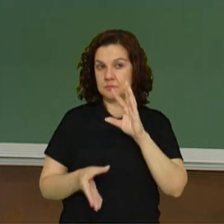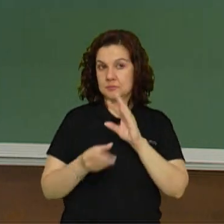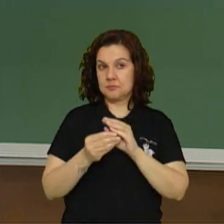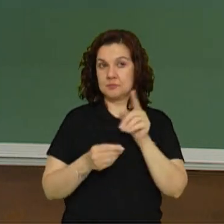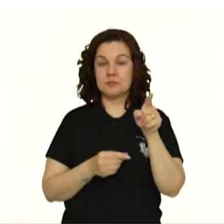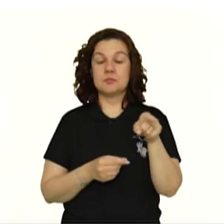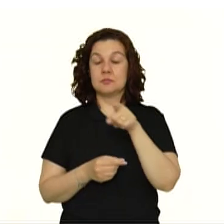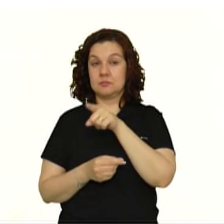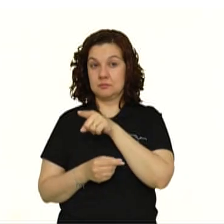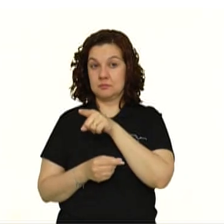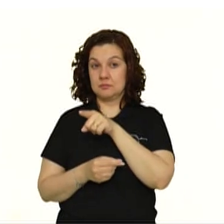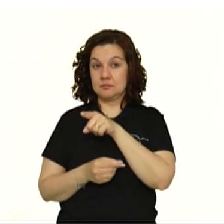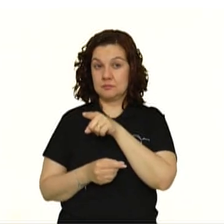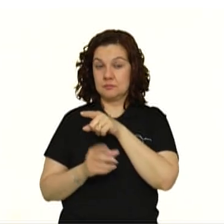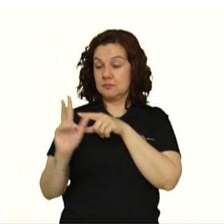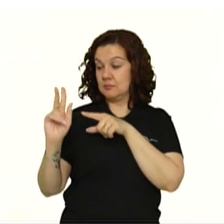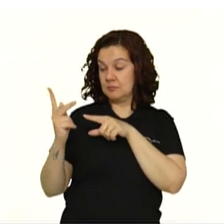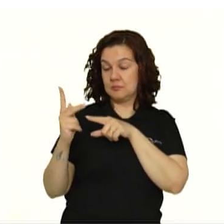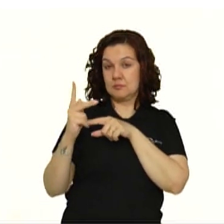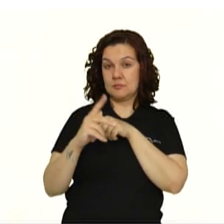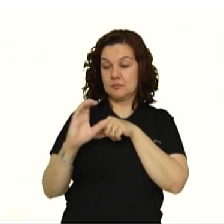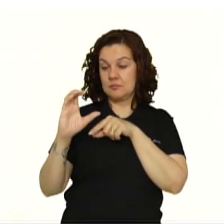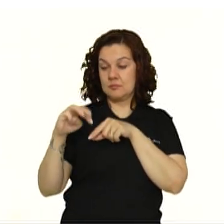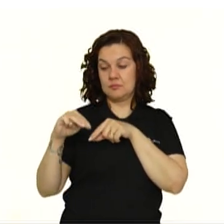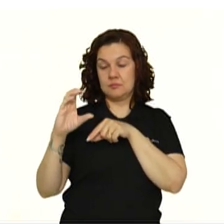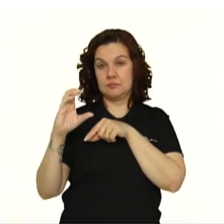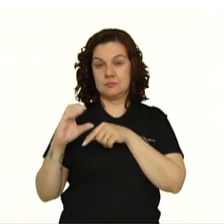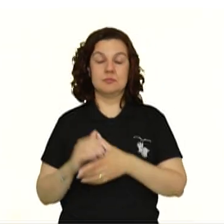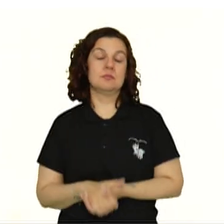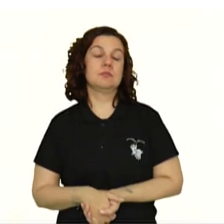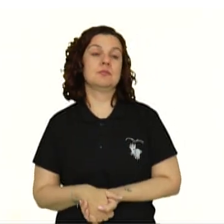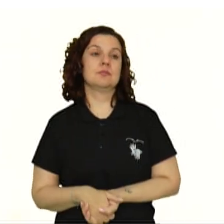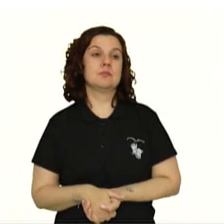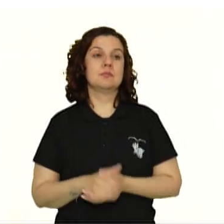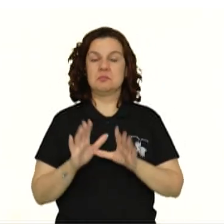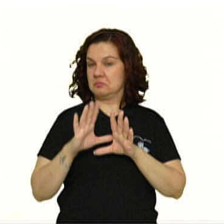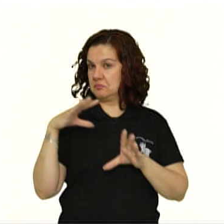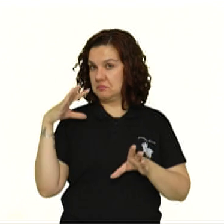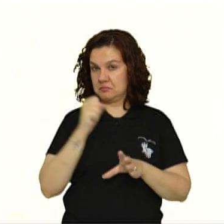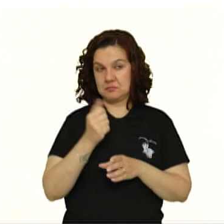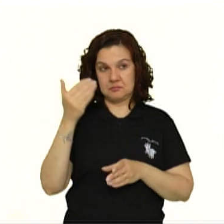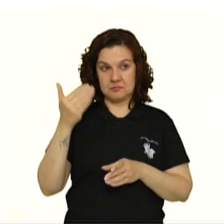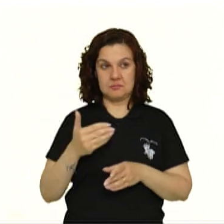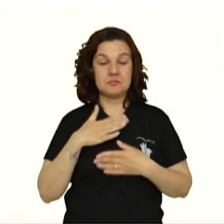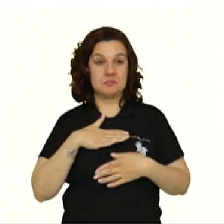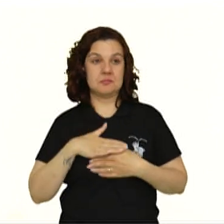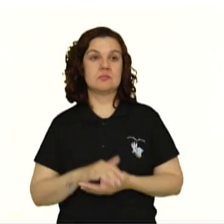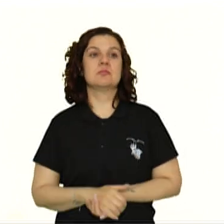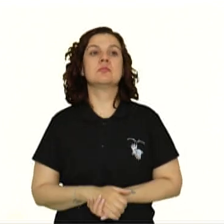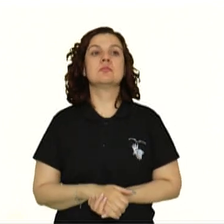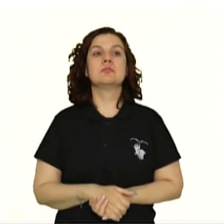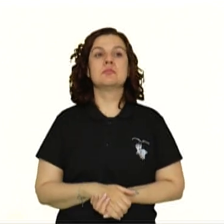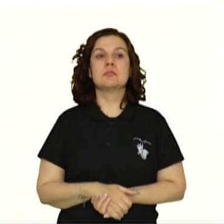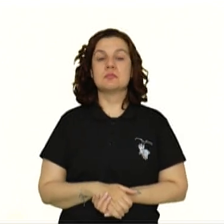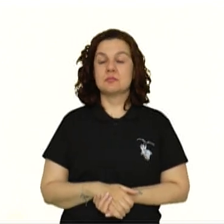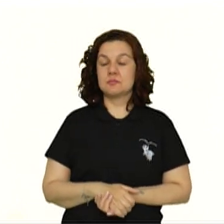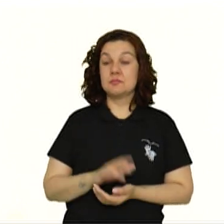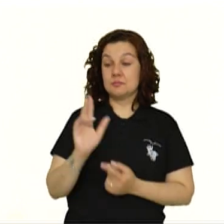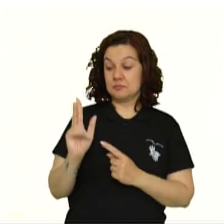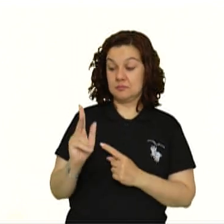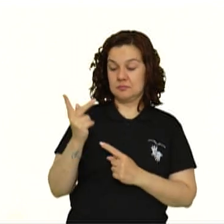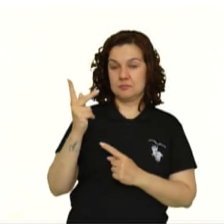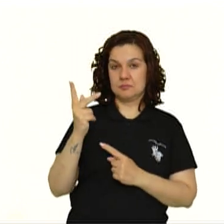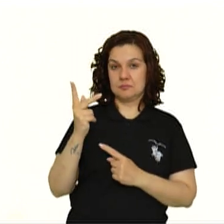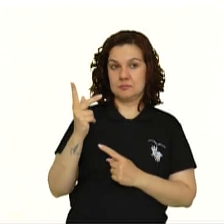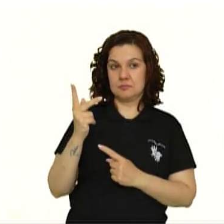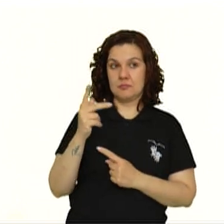isso que acontece. E temos uma altura igual a 6 centímetros. Bem rápido isso aí, tranquilinho. A altura